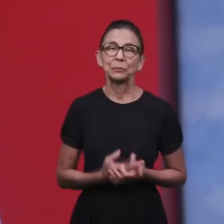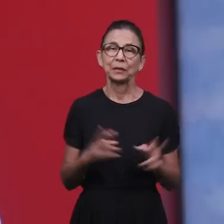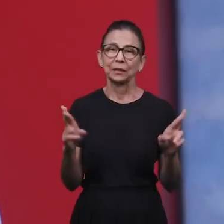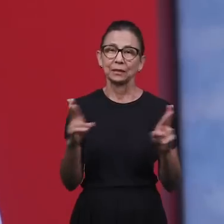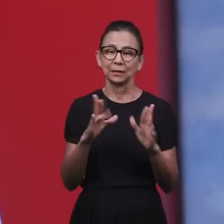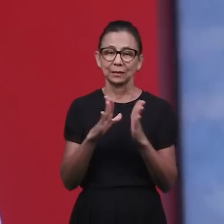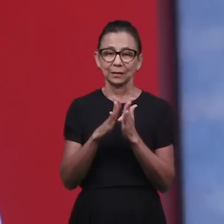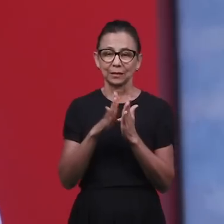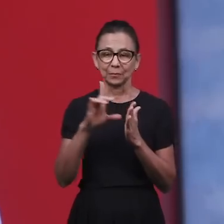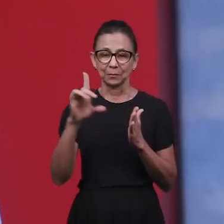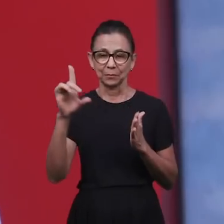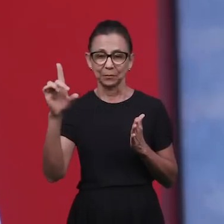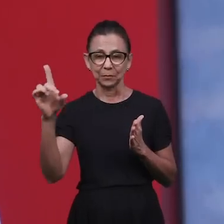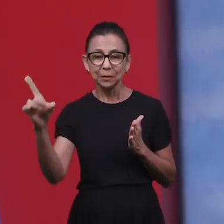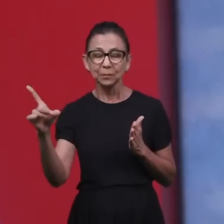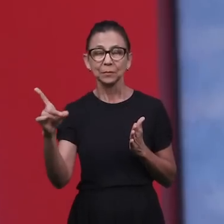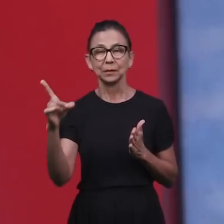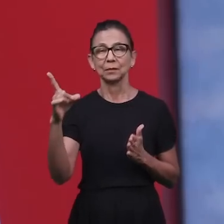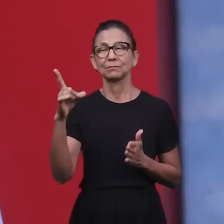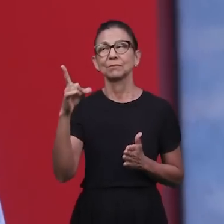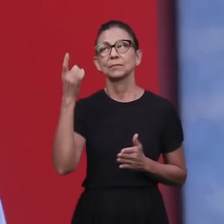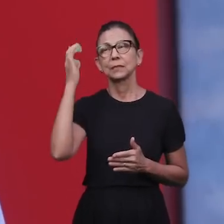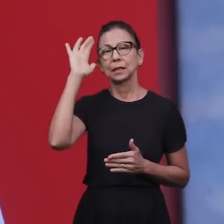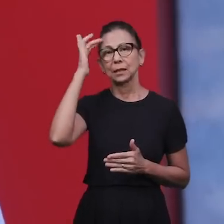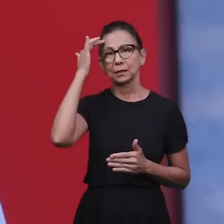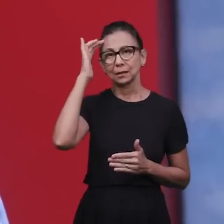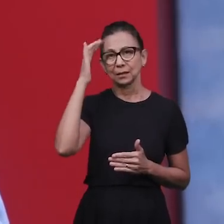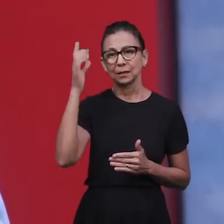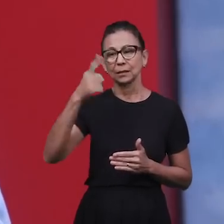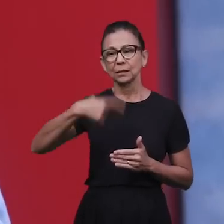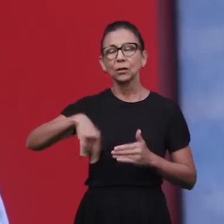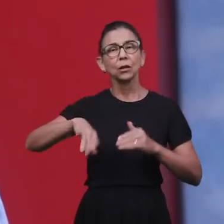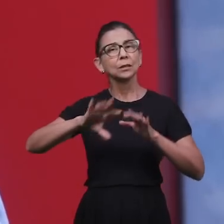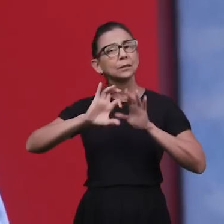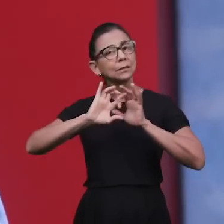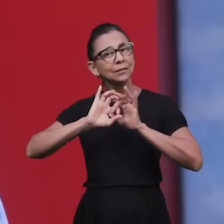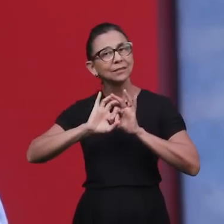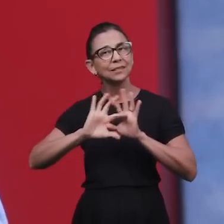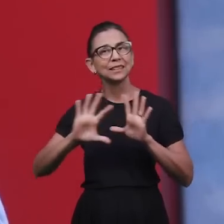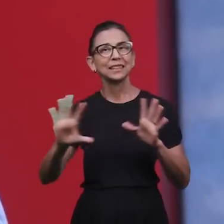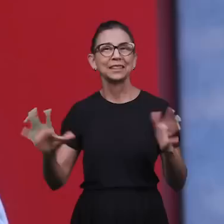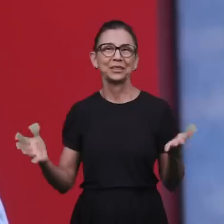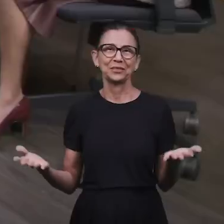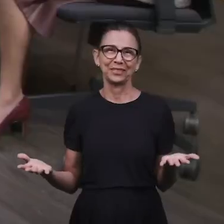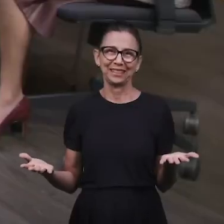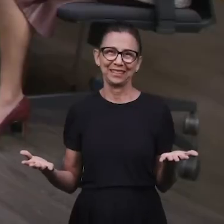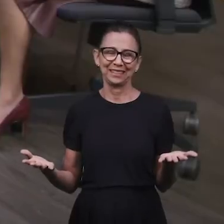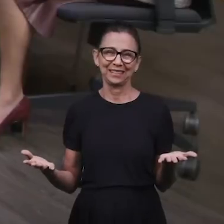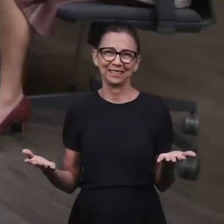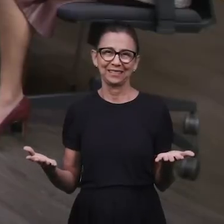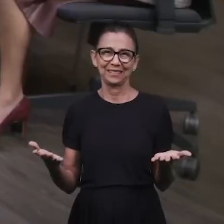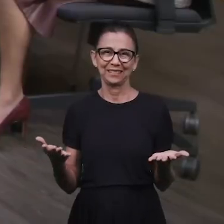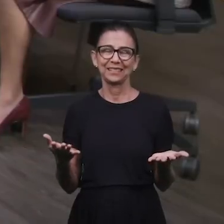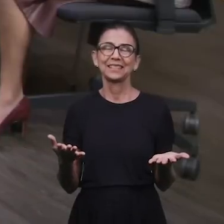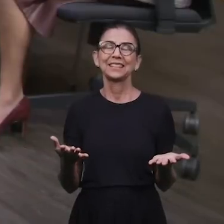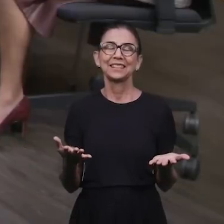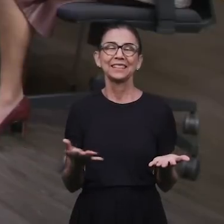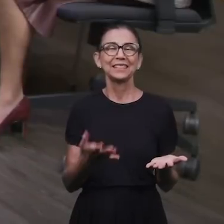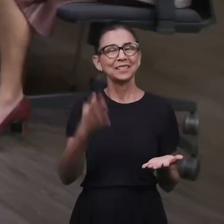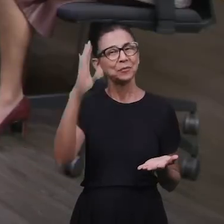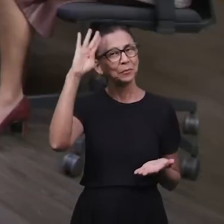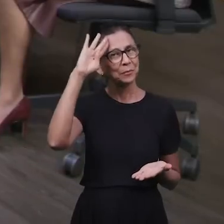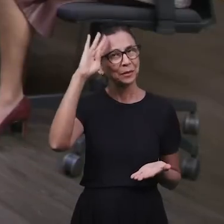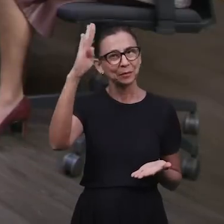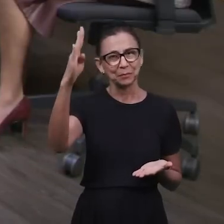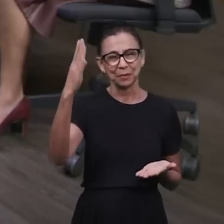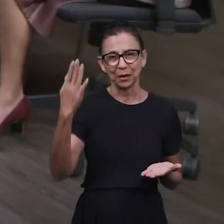né? E é exatamente esta abordagem que o Espírito Santo vai fazer com a igreja de Corinto, porque